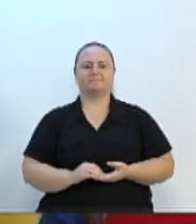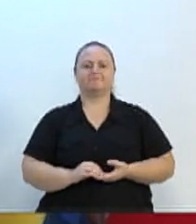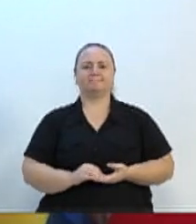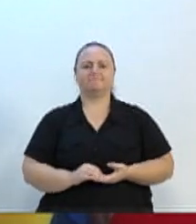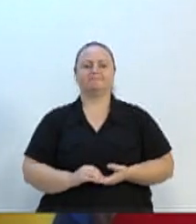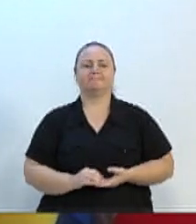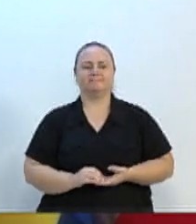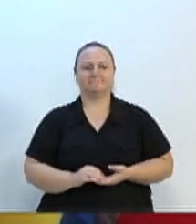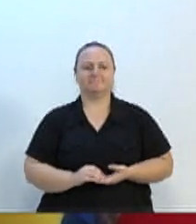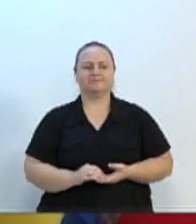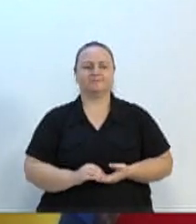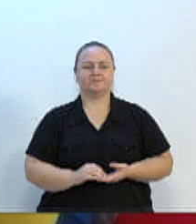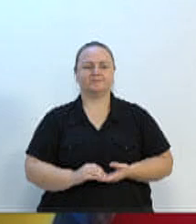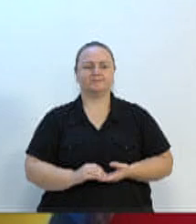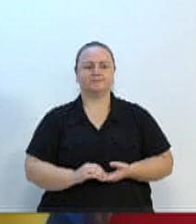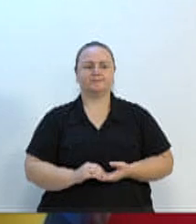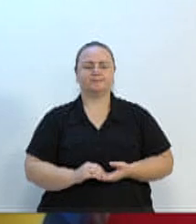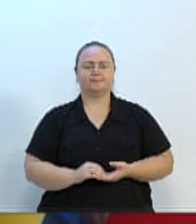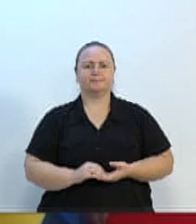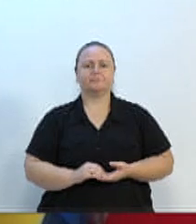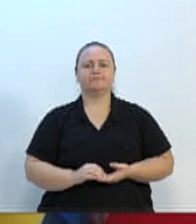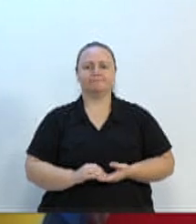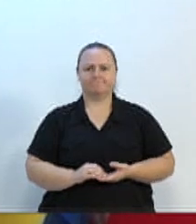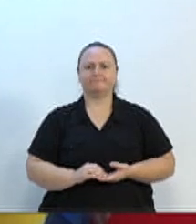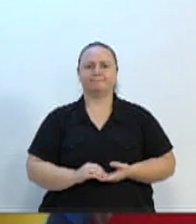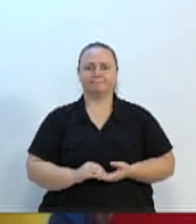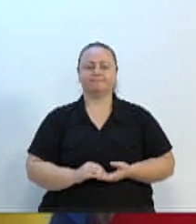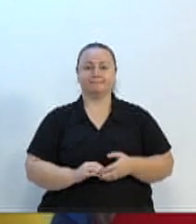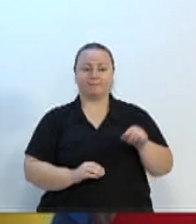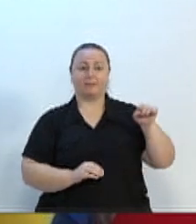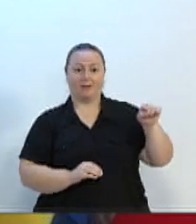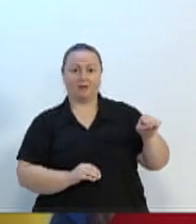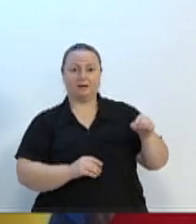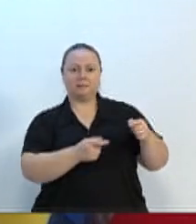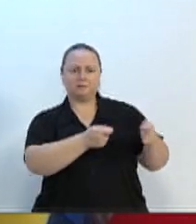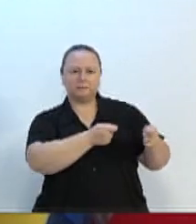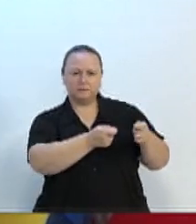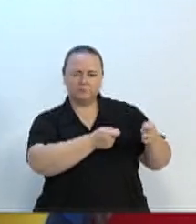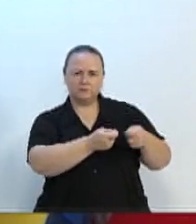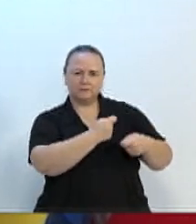dentro da vertente da economia e das finanças,